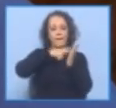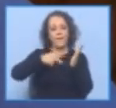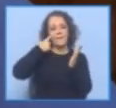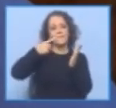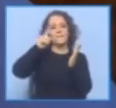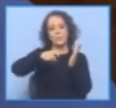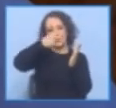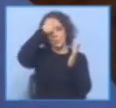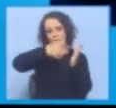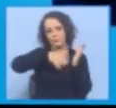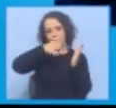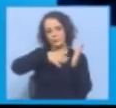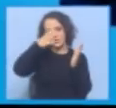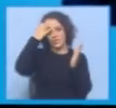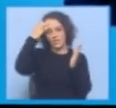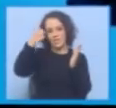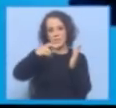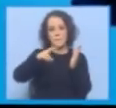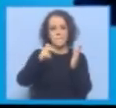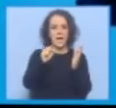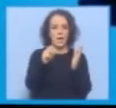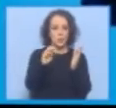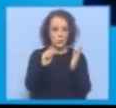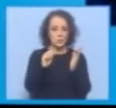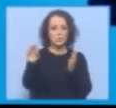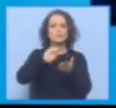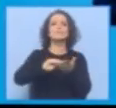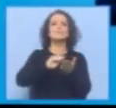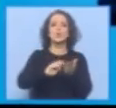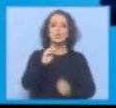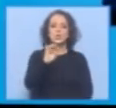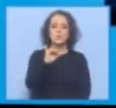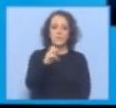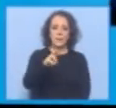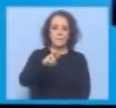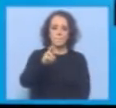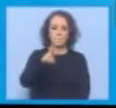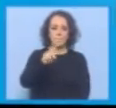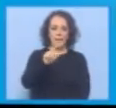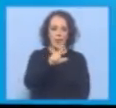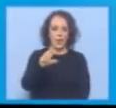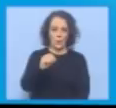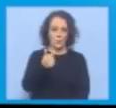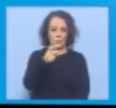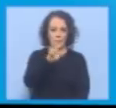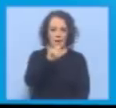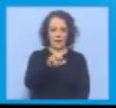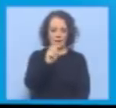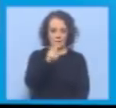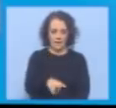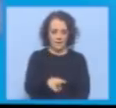conto dos 3 magos, dos reis magos, de Sofia Amelo-Breiner, não? E aquela mulher, para mim, tem